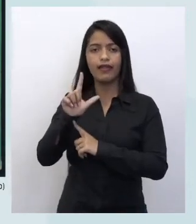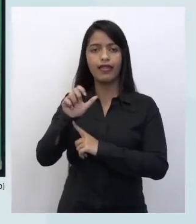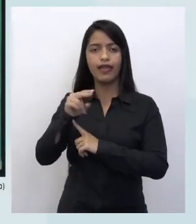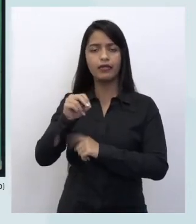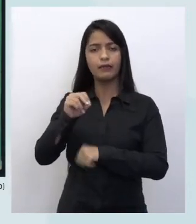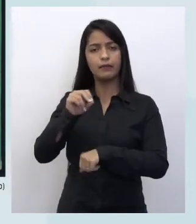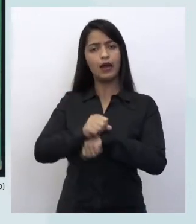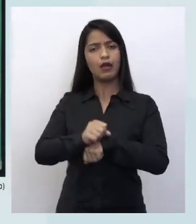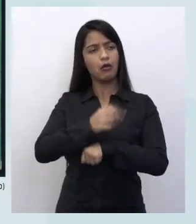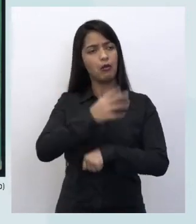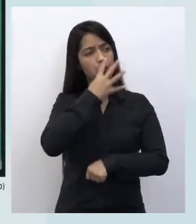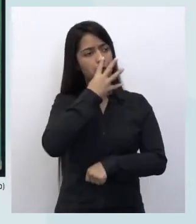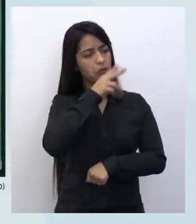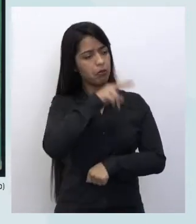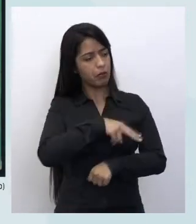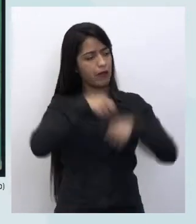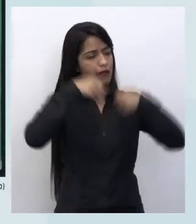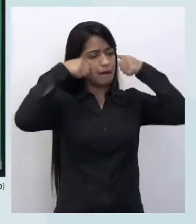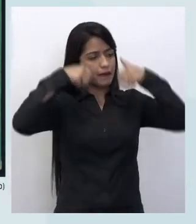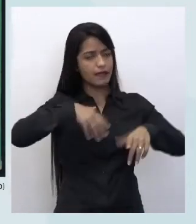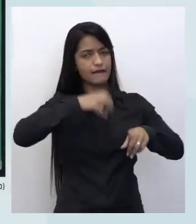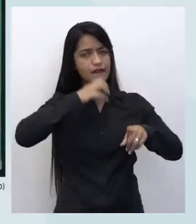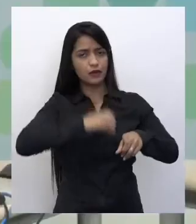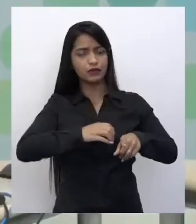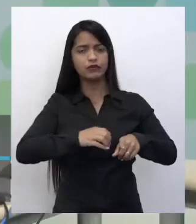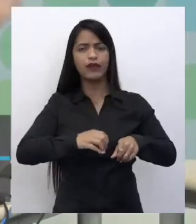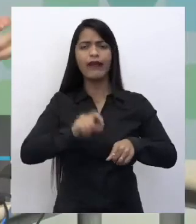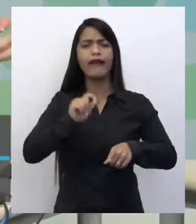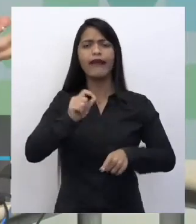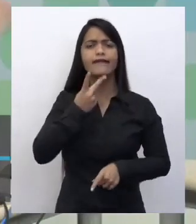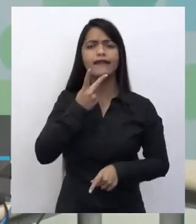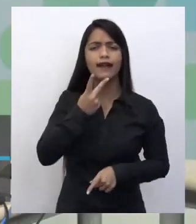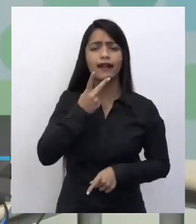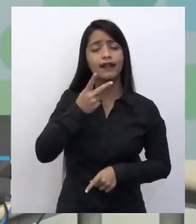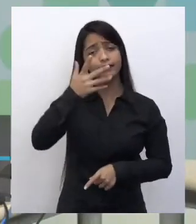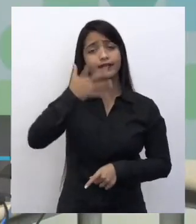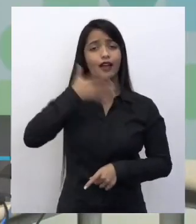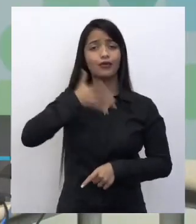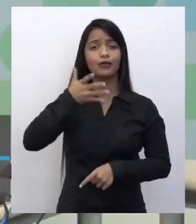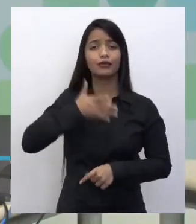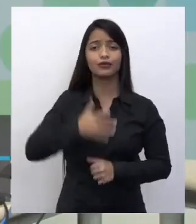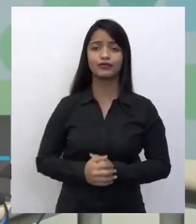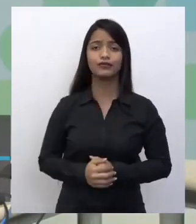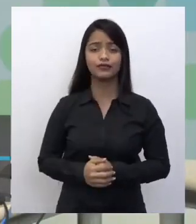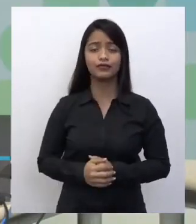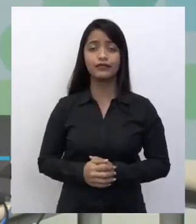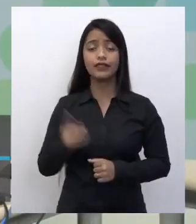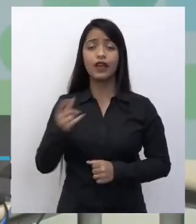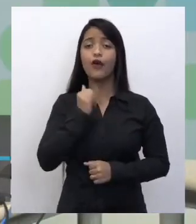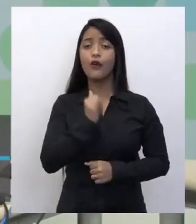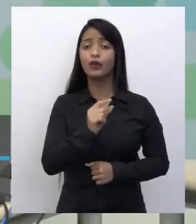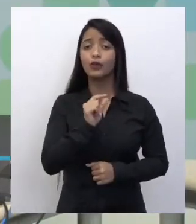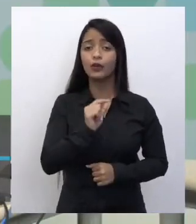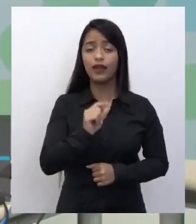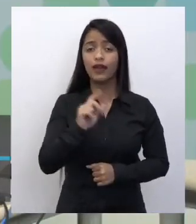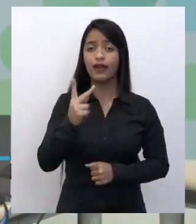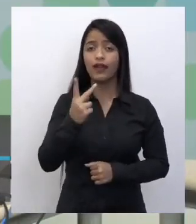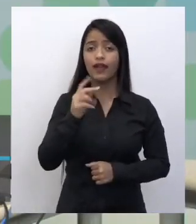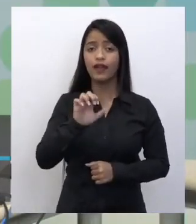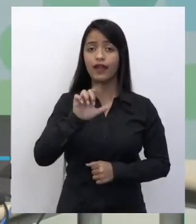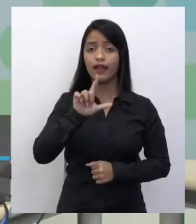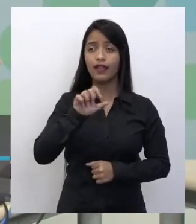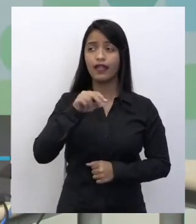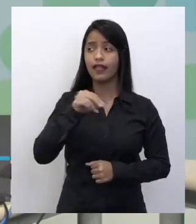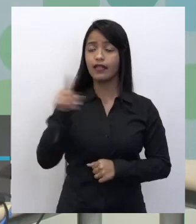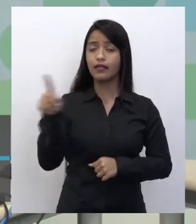da Emília de Visconde, uhum. Certo? Isso daqui, quem é falando? O narrador. Ele está contando que o Heleno parou, que ele ficou admirado com a